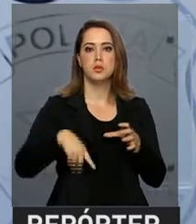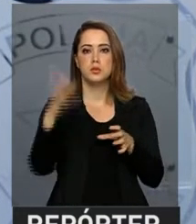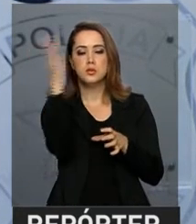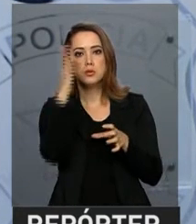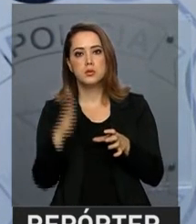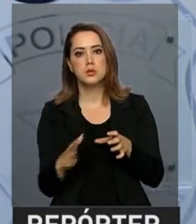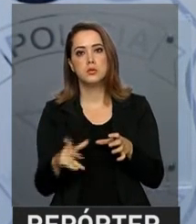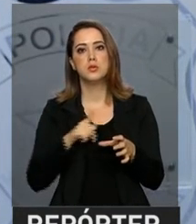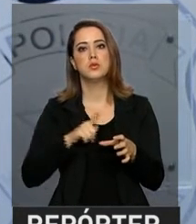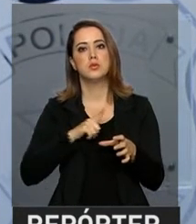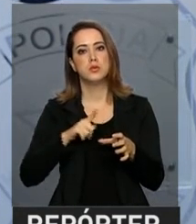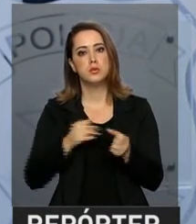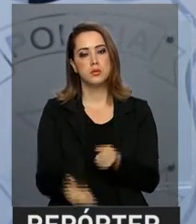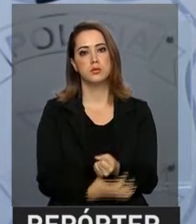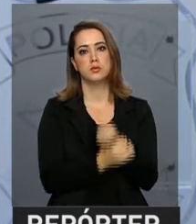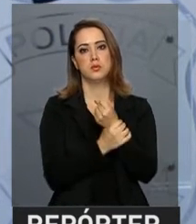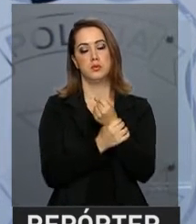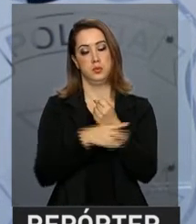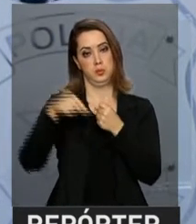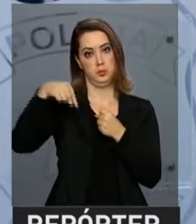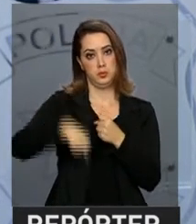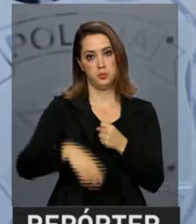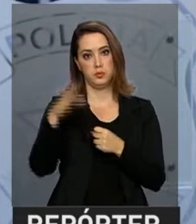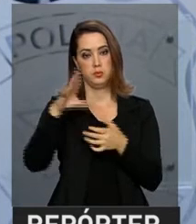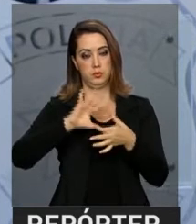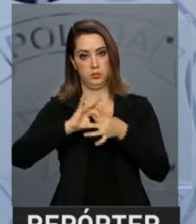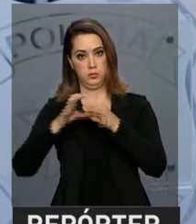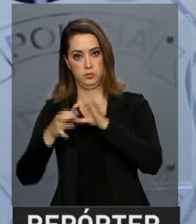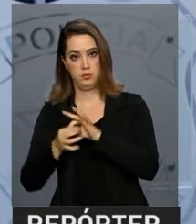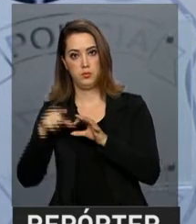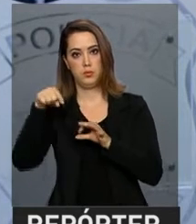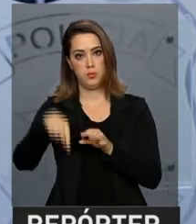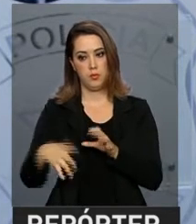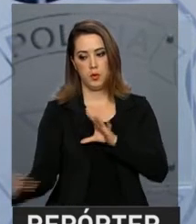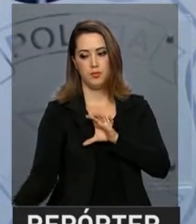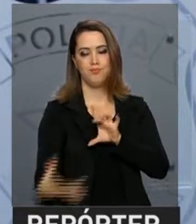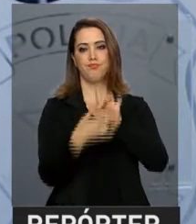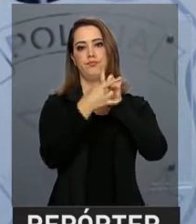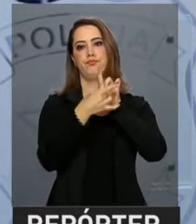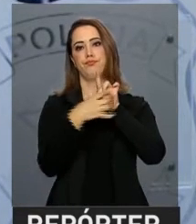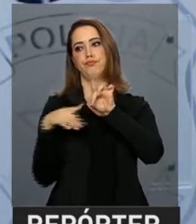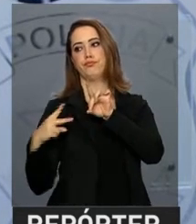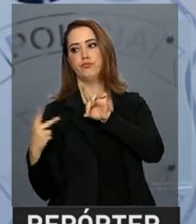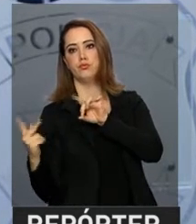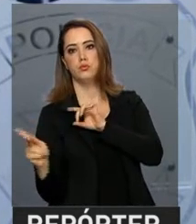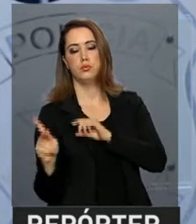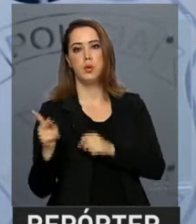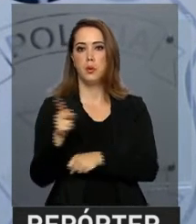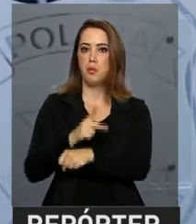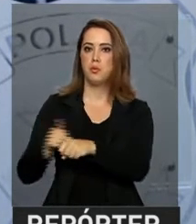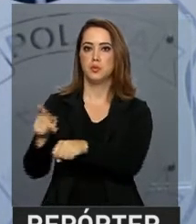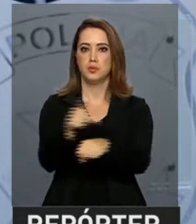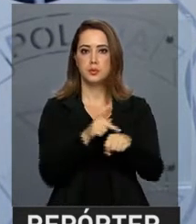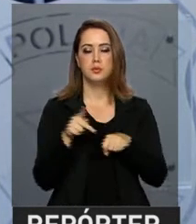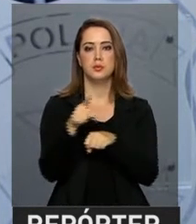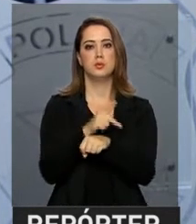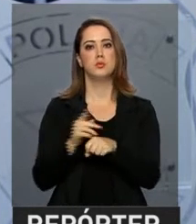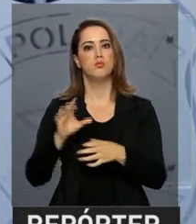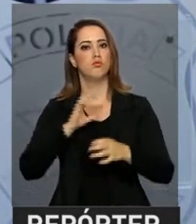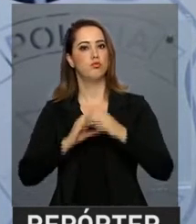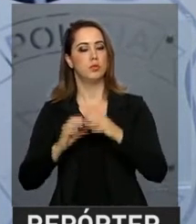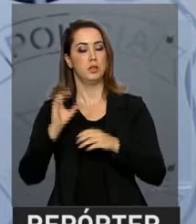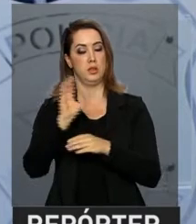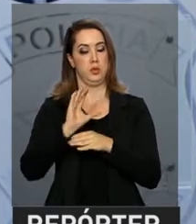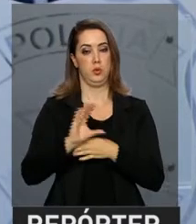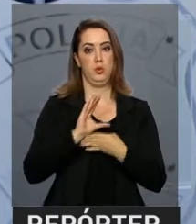Brasil, em termos de segurança pública das Olimpíadas, será essa integração, cooperação, coordenação